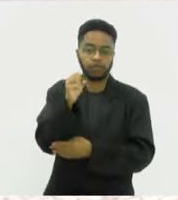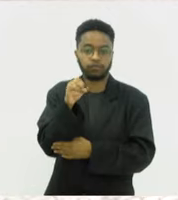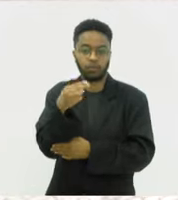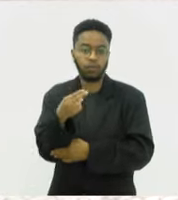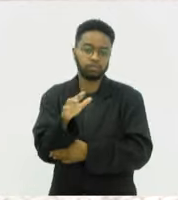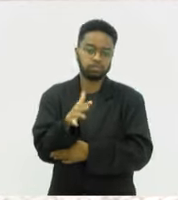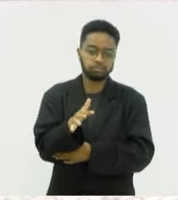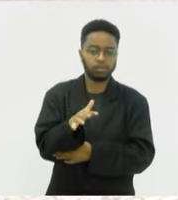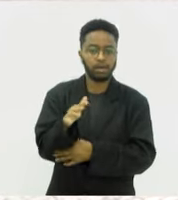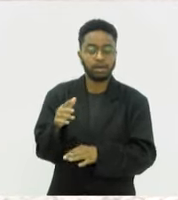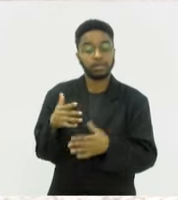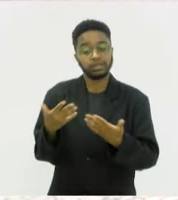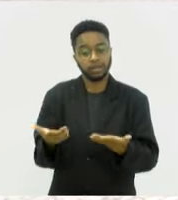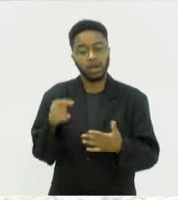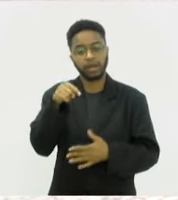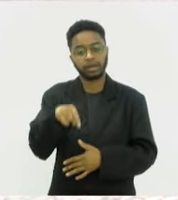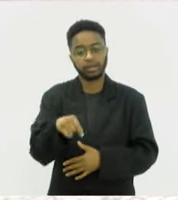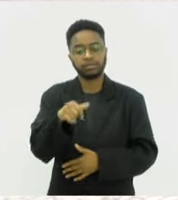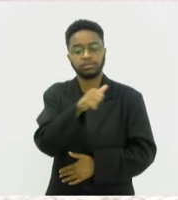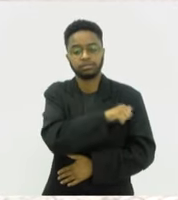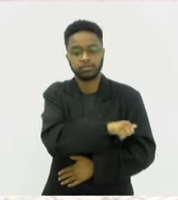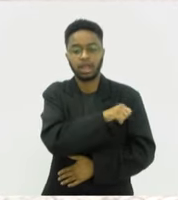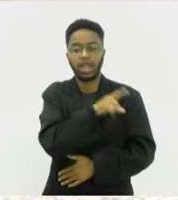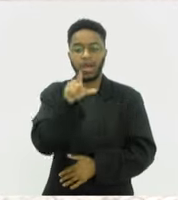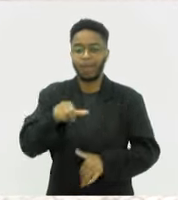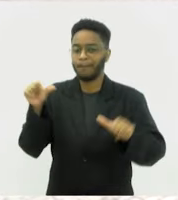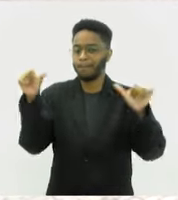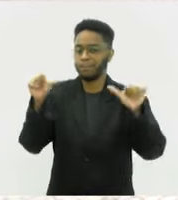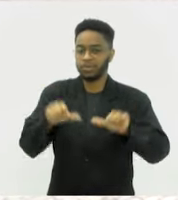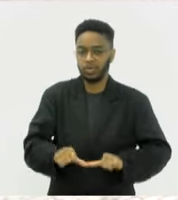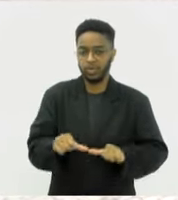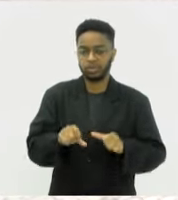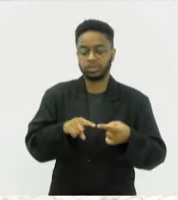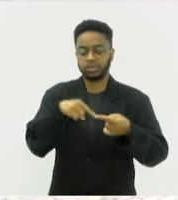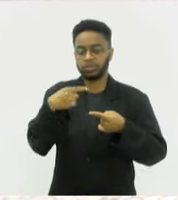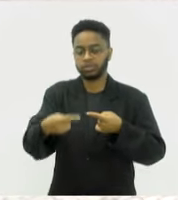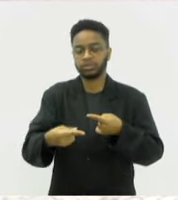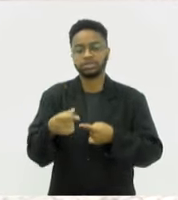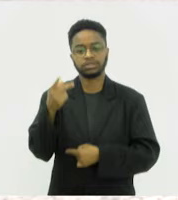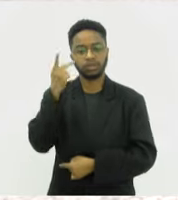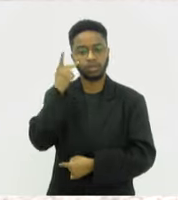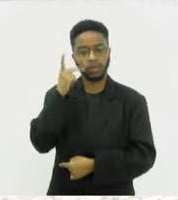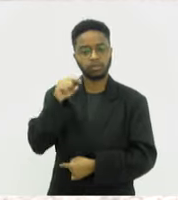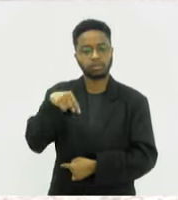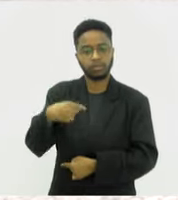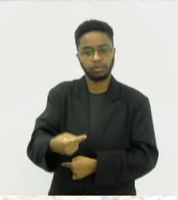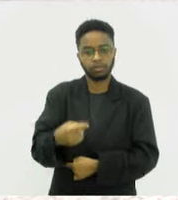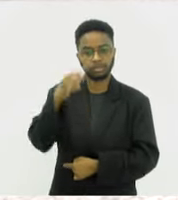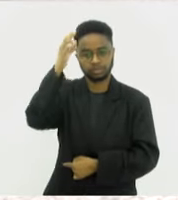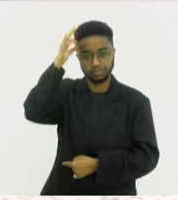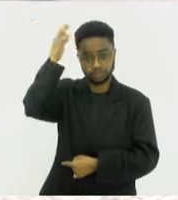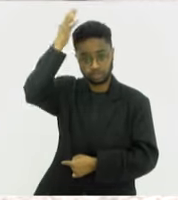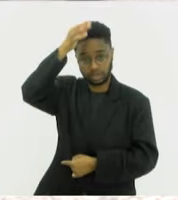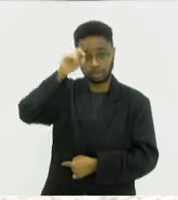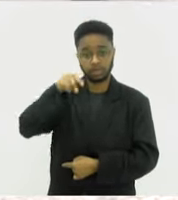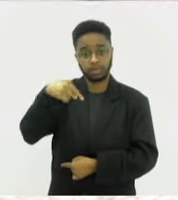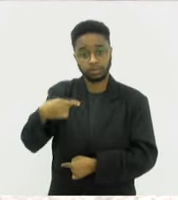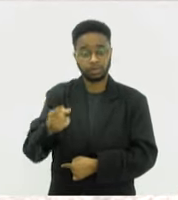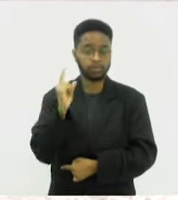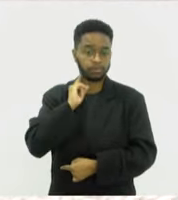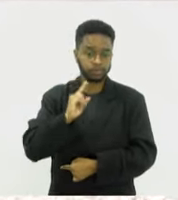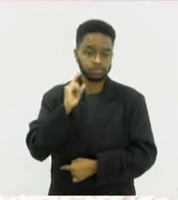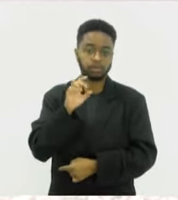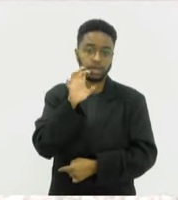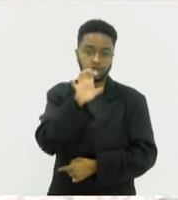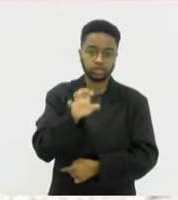tornando aí o Rio de Janeiro o pior nesse índice, junto a São Paulo, atrás de Espírito Santo, atrás de Minas Gerais, estados da região sudeste. Nós vamos conversar essa